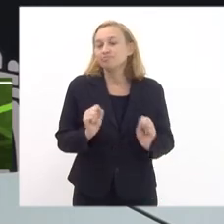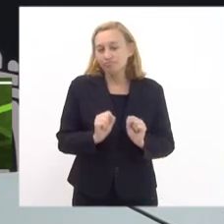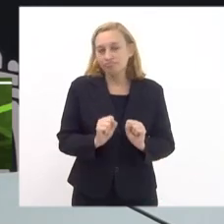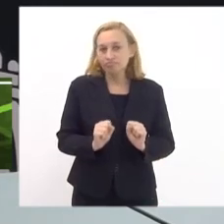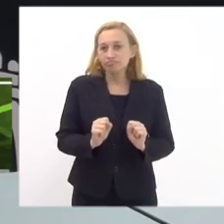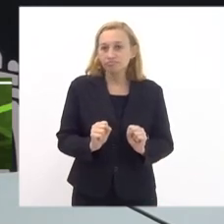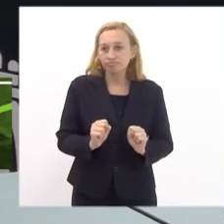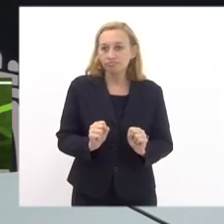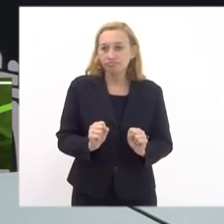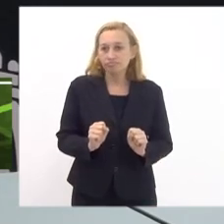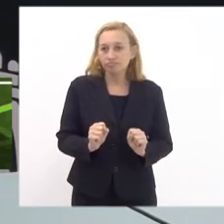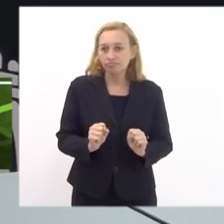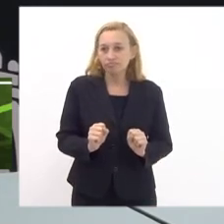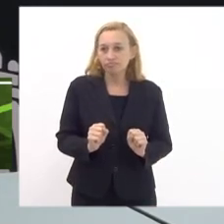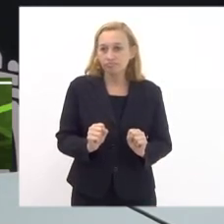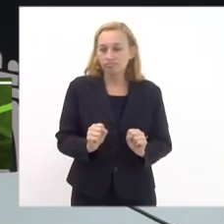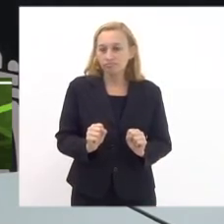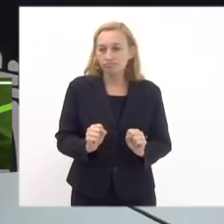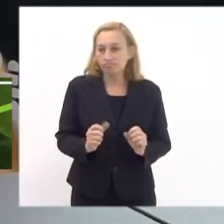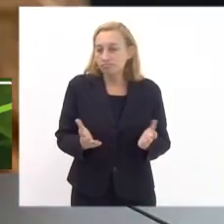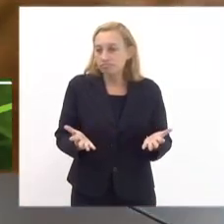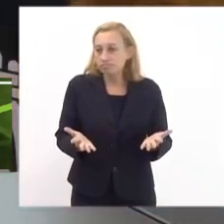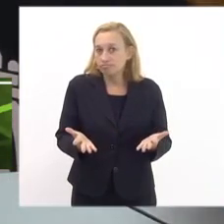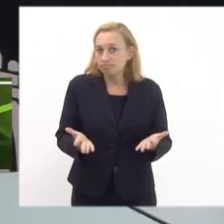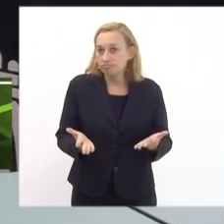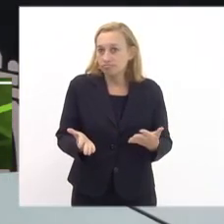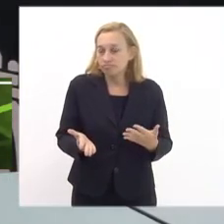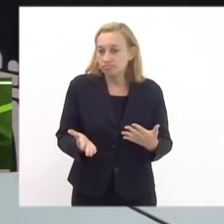chegar até, é muito difícil calcular isso, pode chegar até